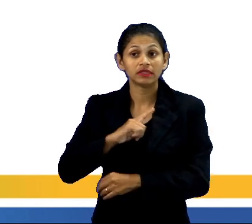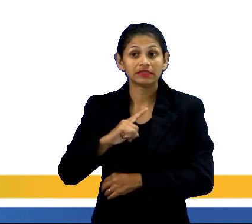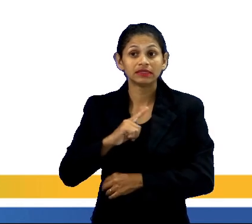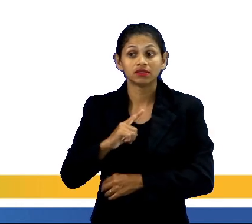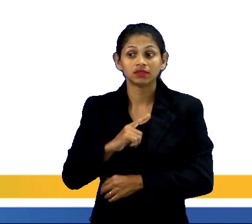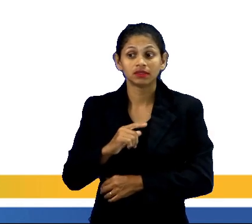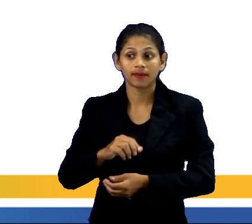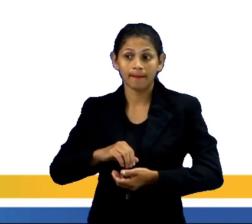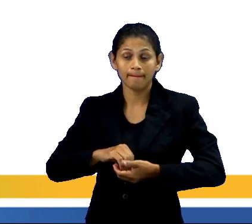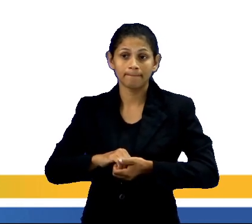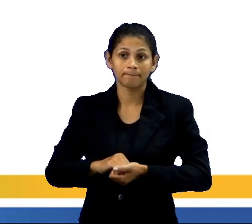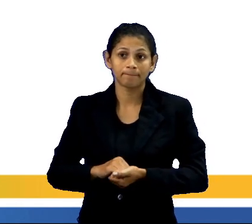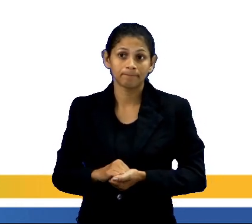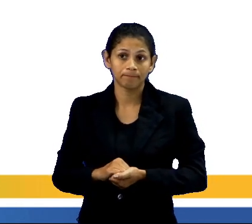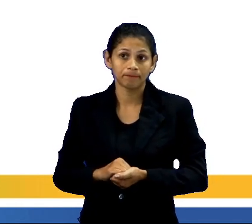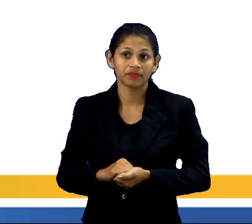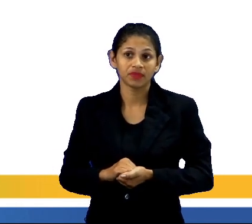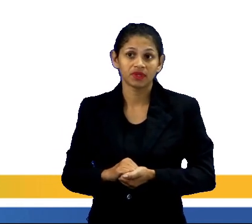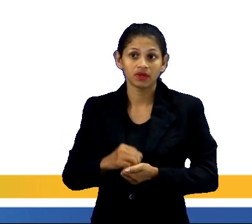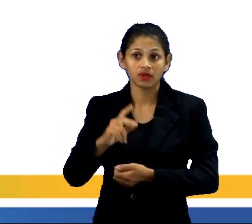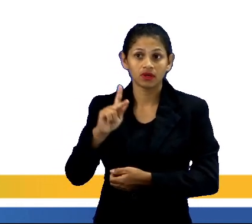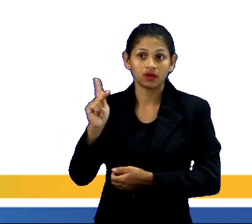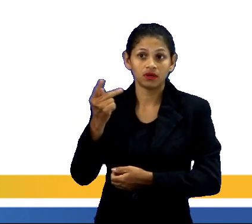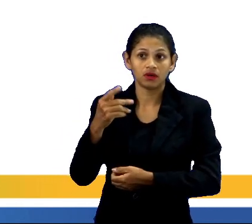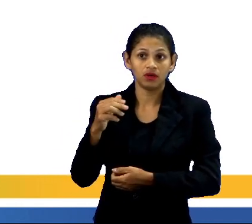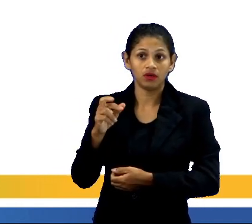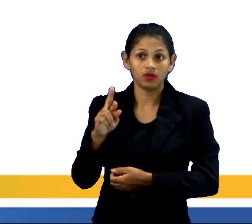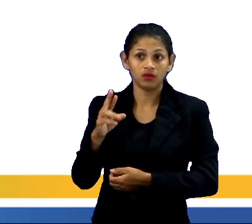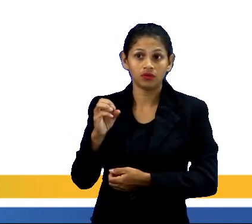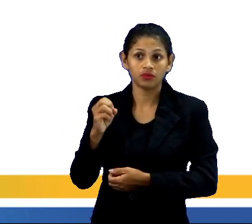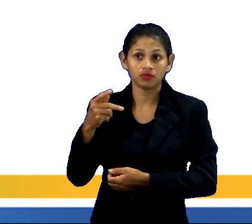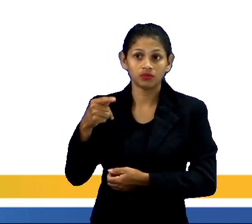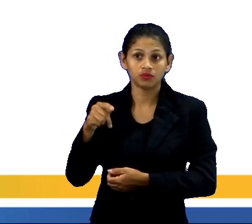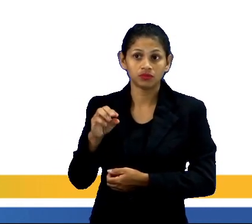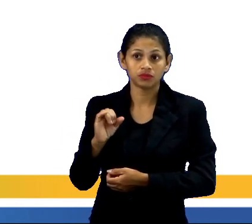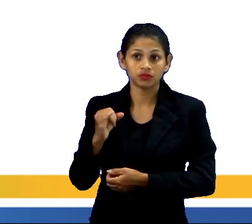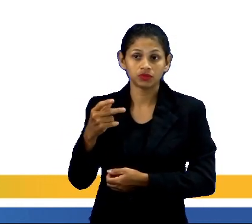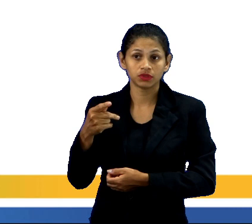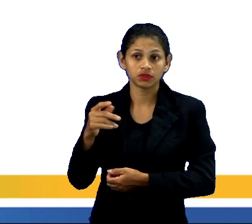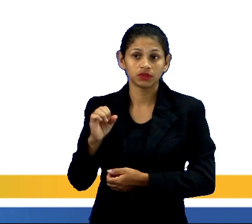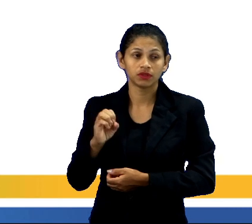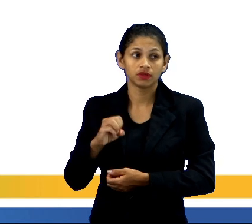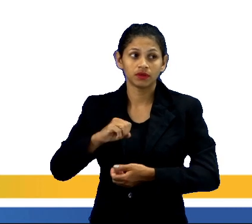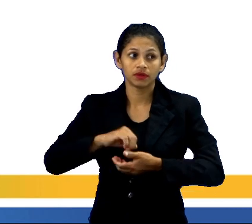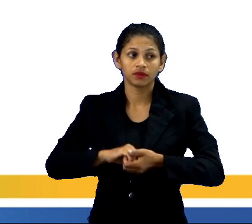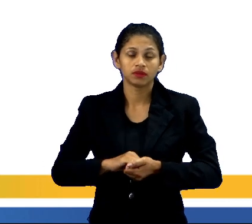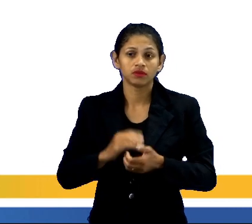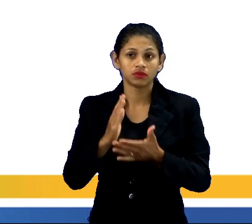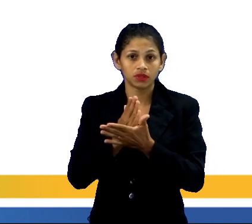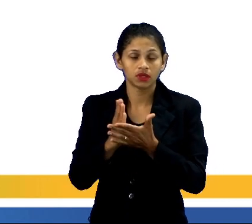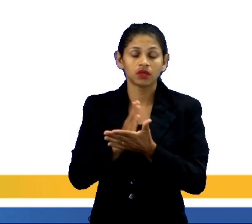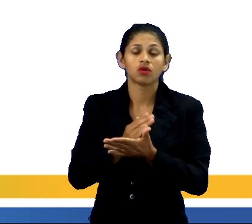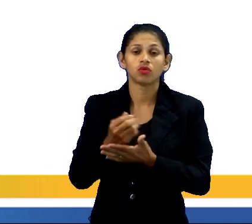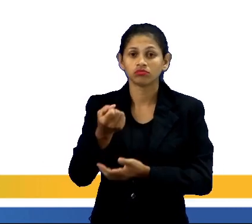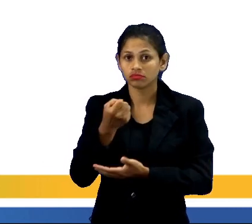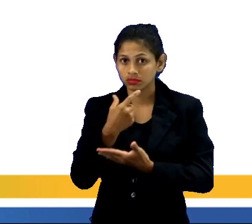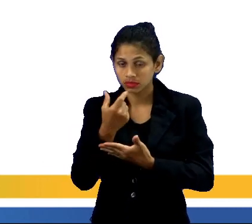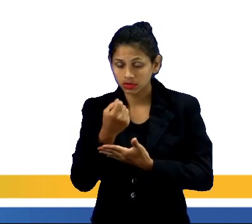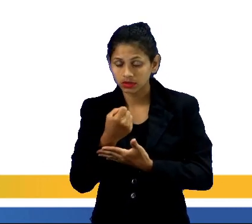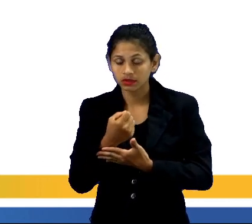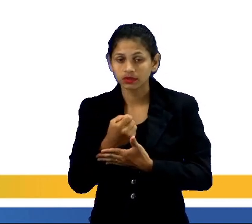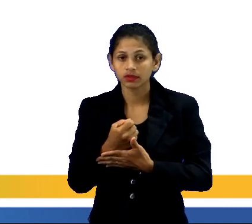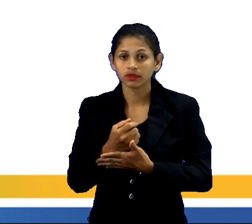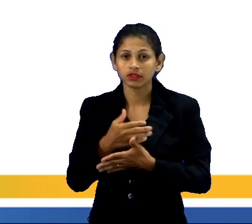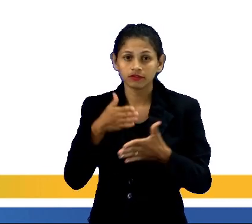como o câncer de seio, que elas são responsivas ali à questão dos hormônios, né? Então a gente vai ter alguns medicamentos, como o tamoxifeno, que